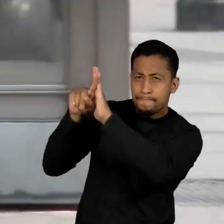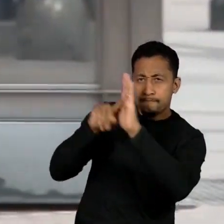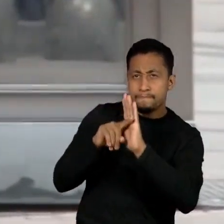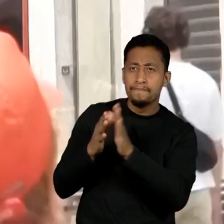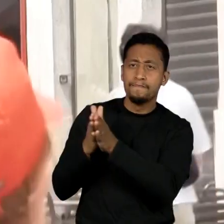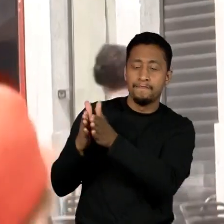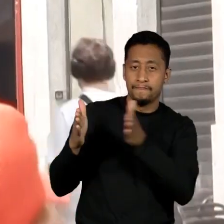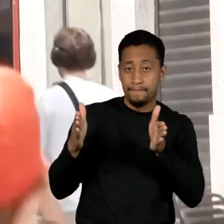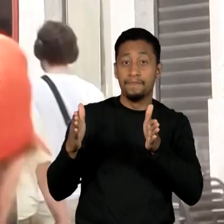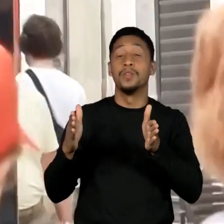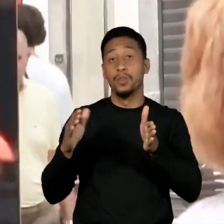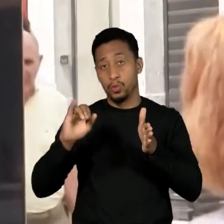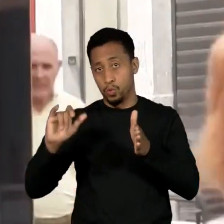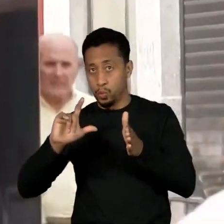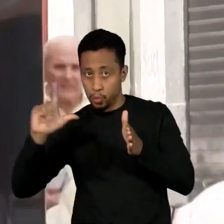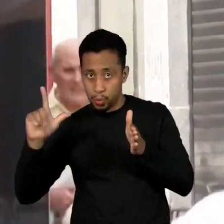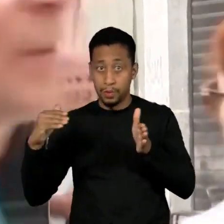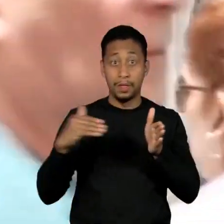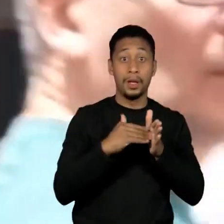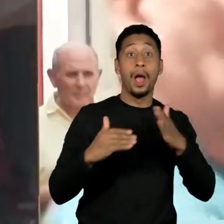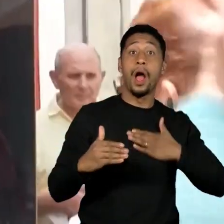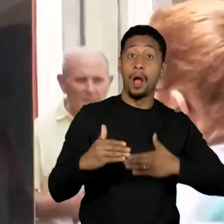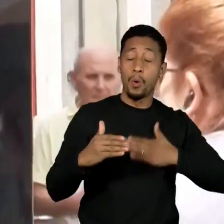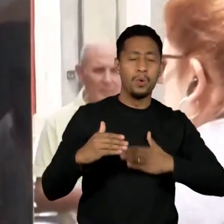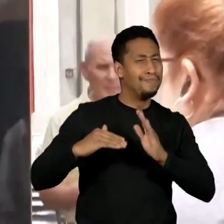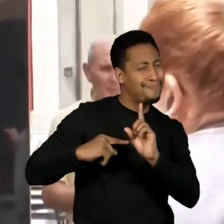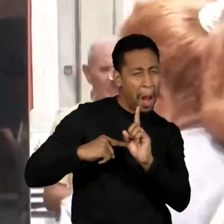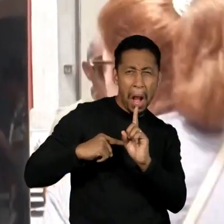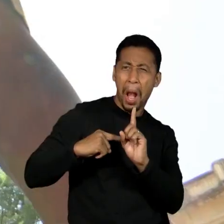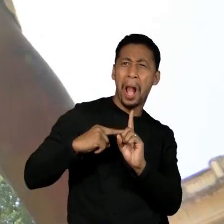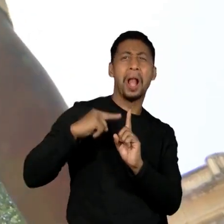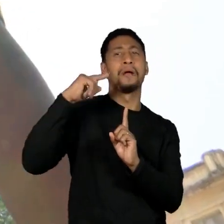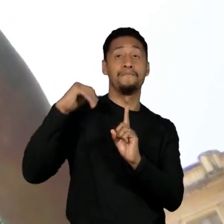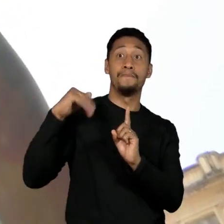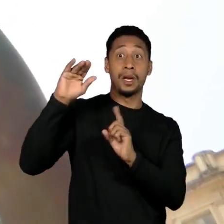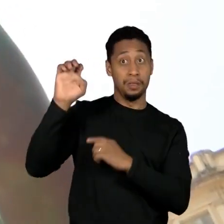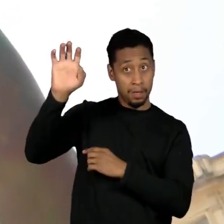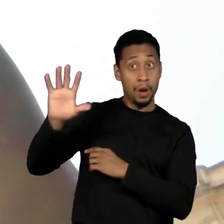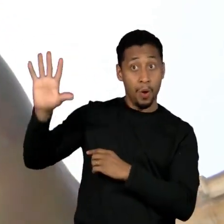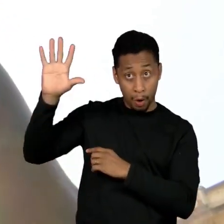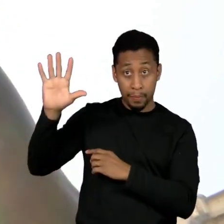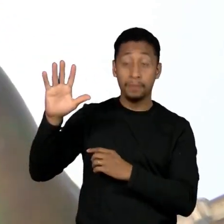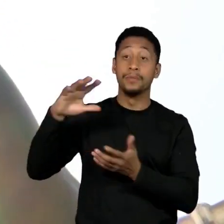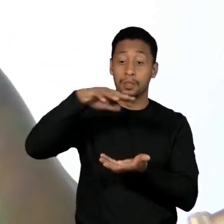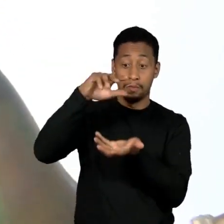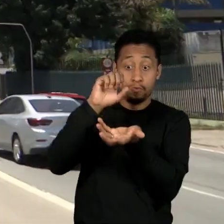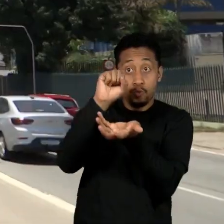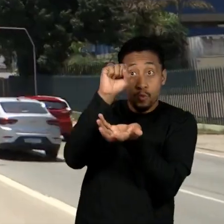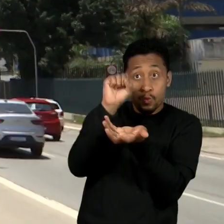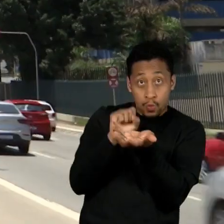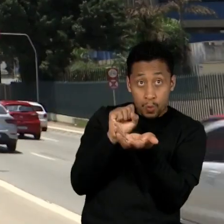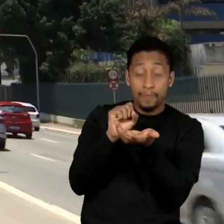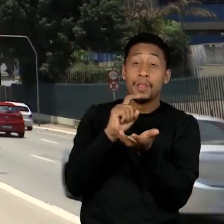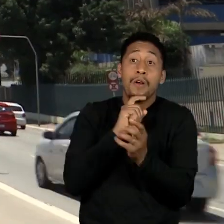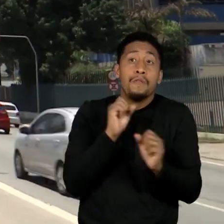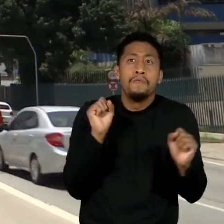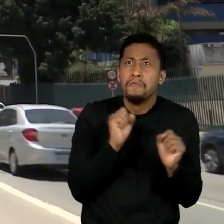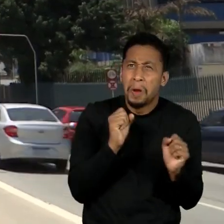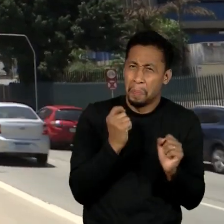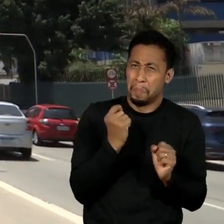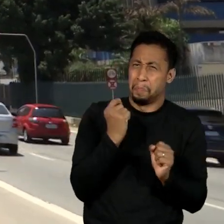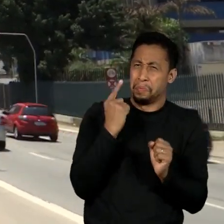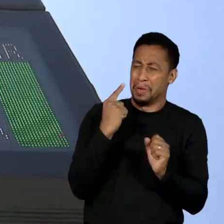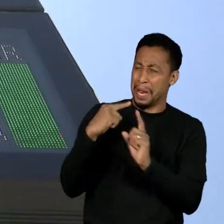e agosto foram os meses mais quentes registrados no planeta. Aqui no hemisfério sul, inverno com dias